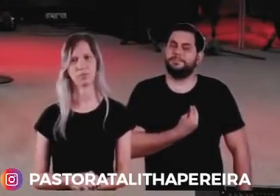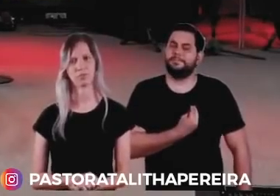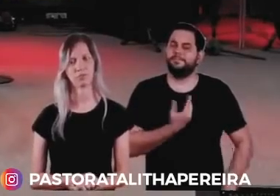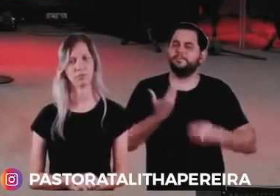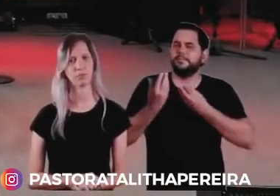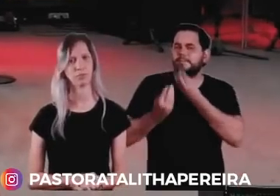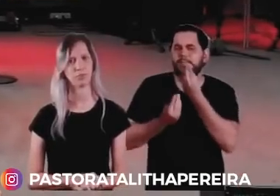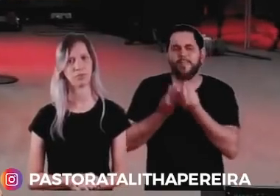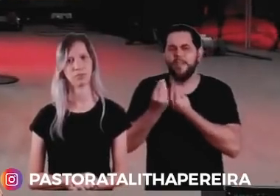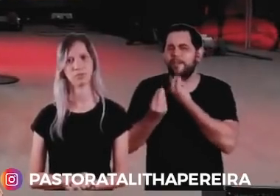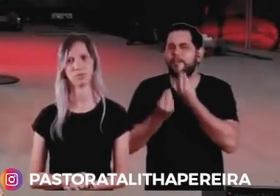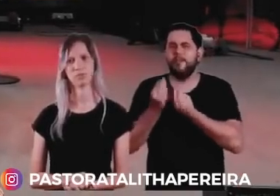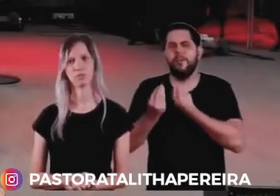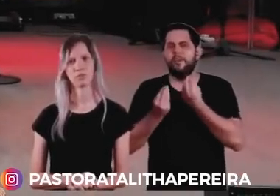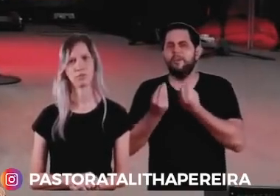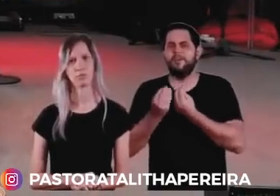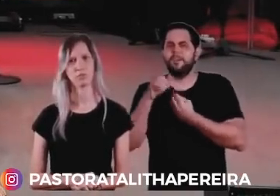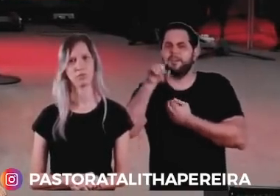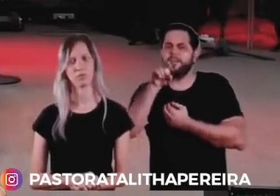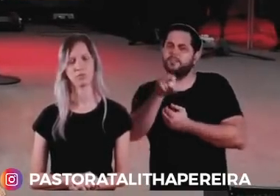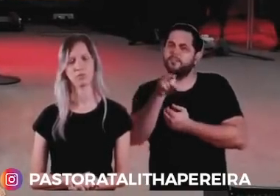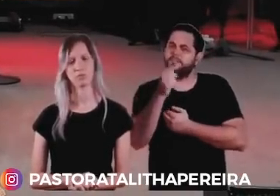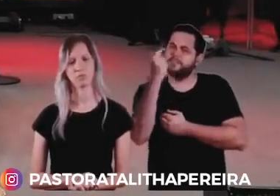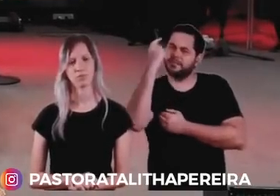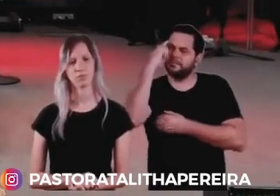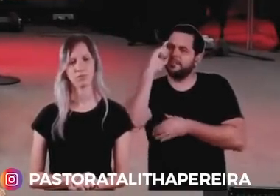Como é que você se inclui?